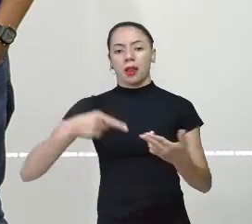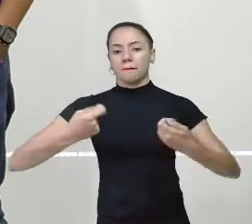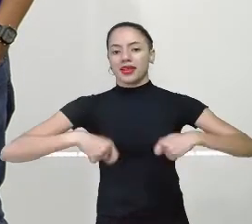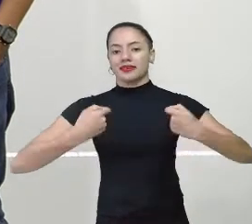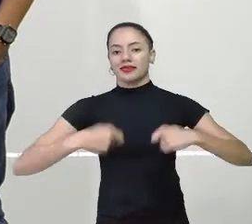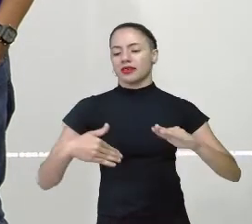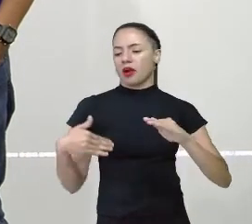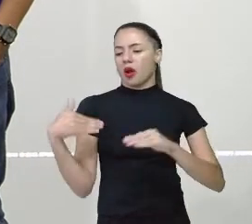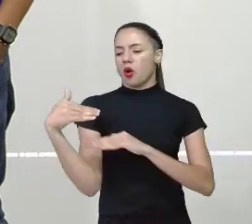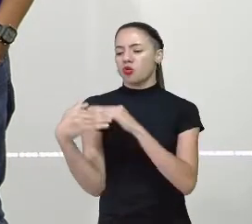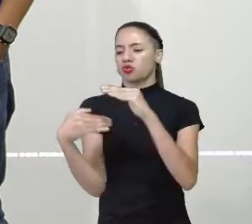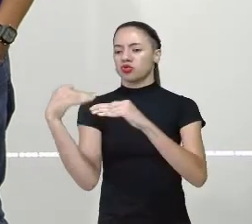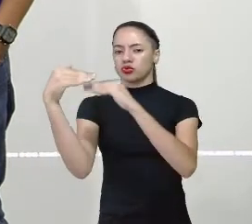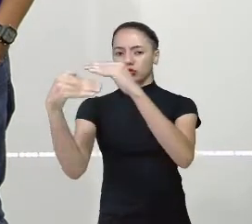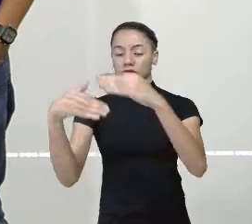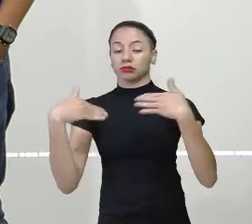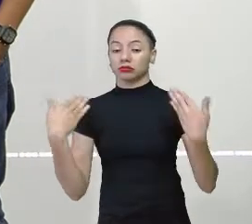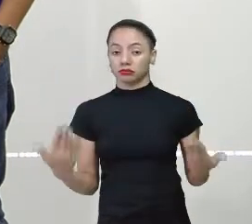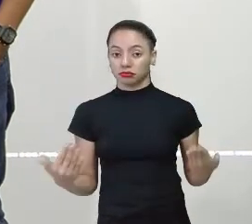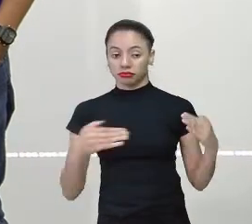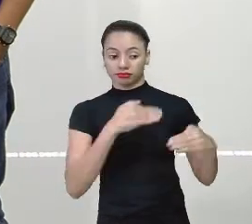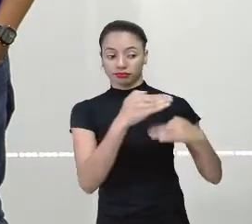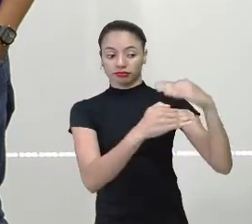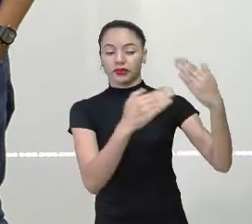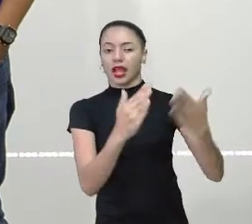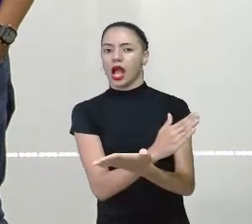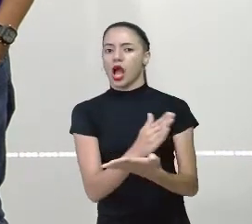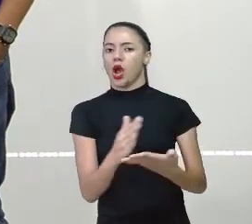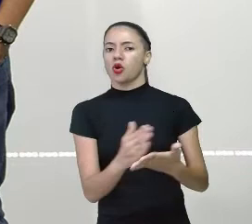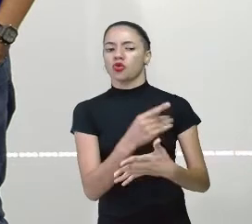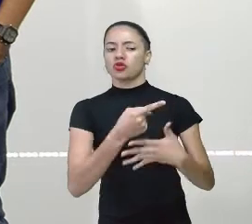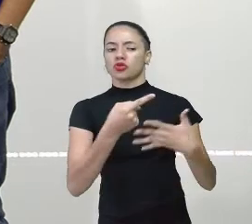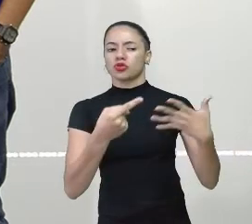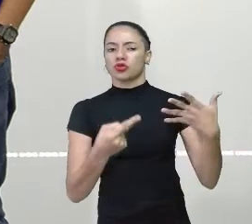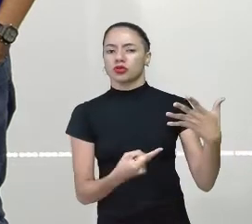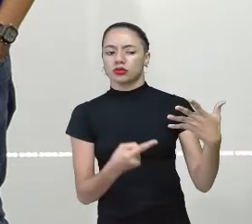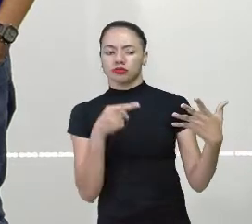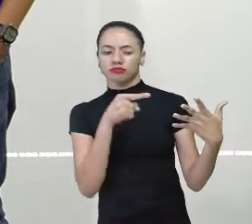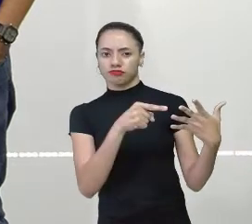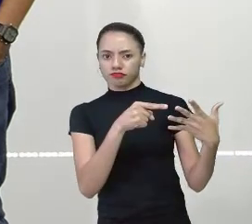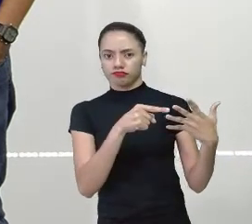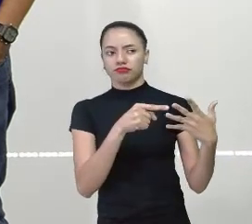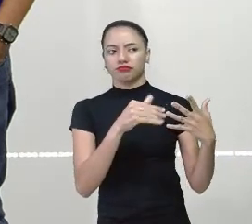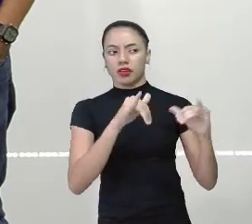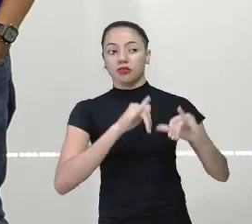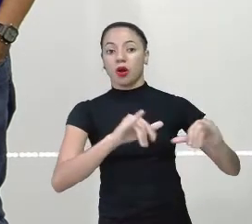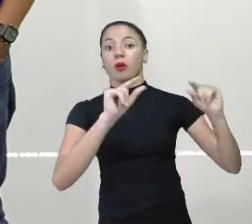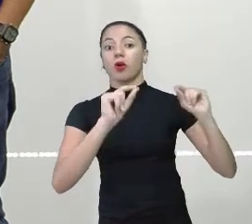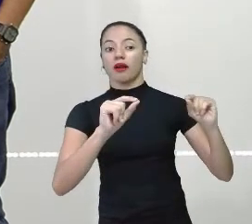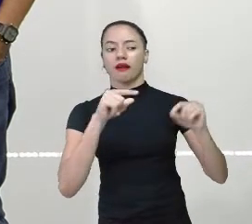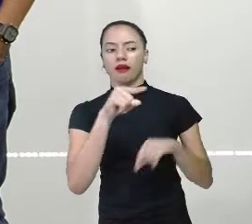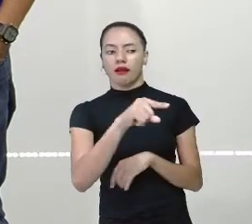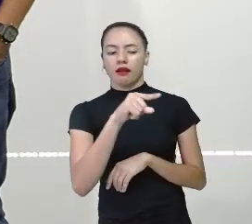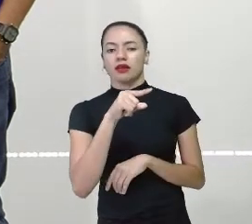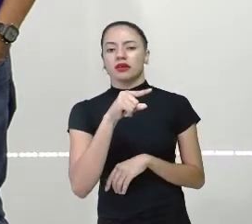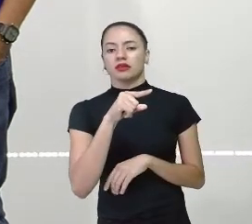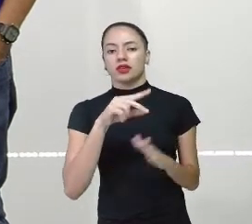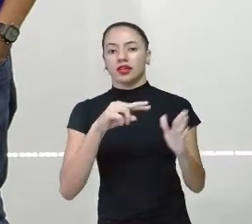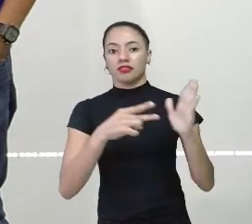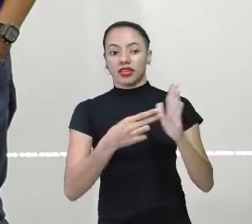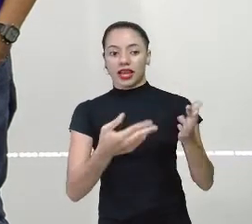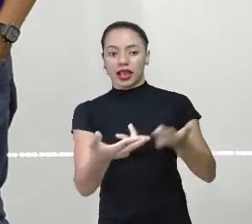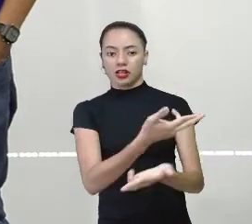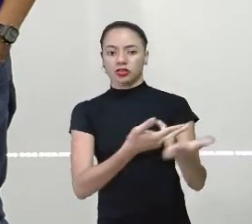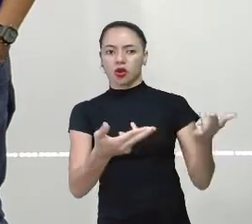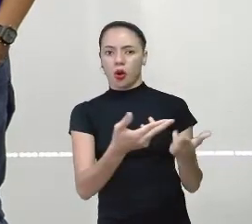dessas construções todas, alguns sinais de que sua relação é saudável, não é perfeita, viu? Que não existe a perfeição.